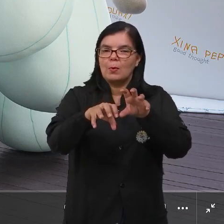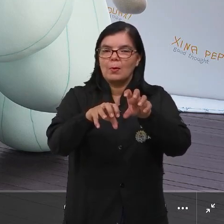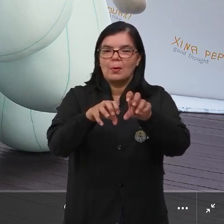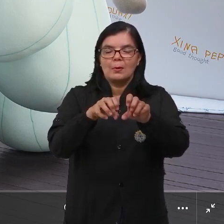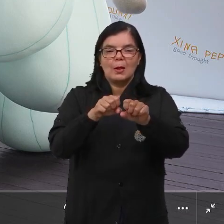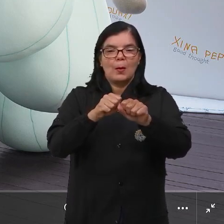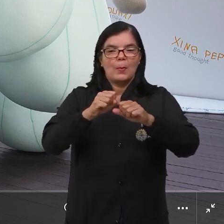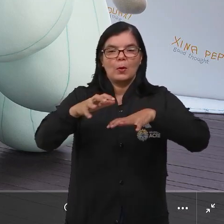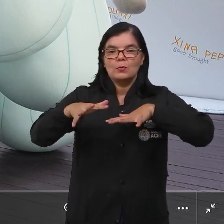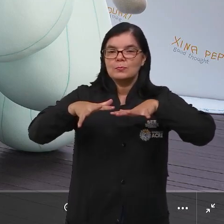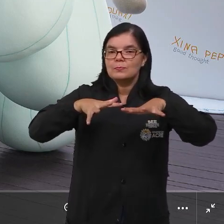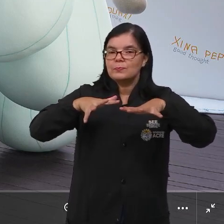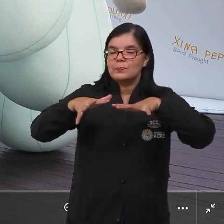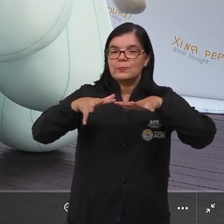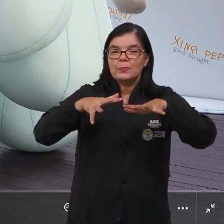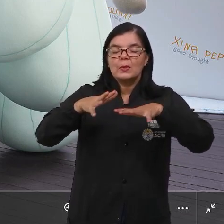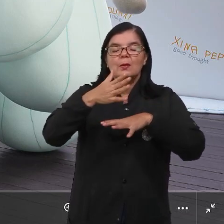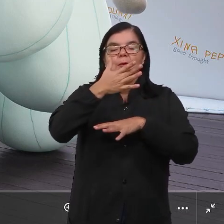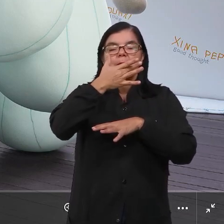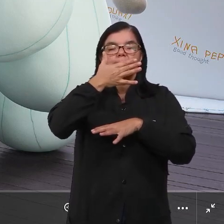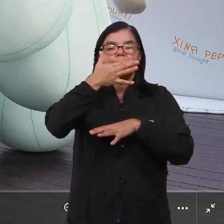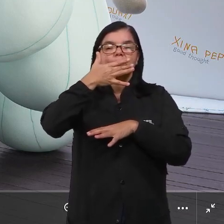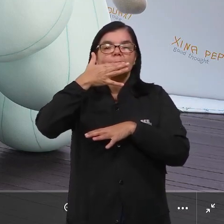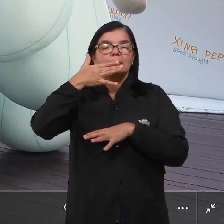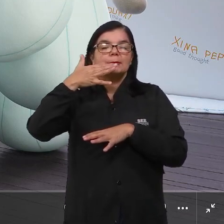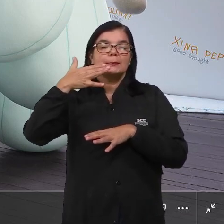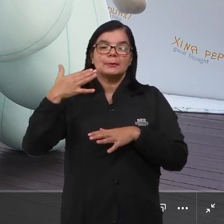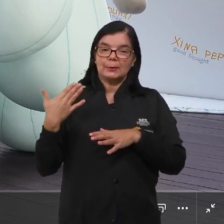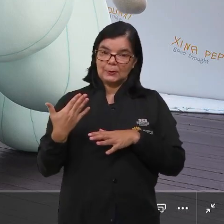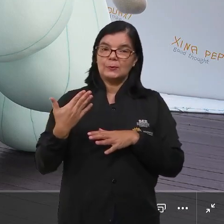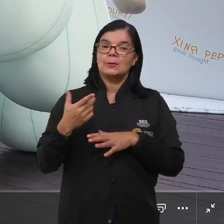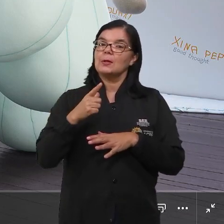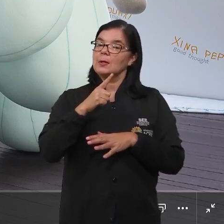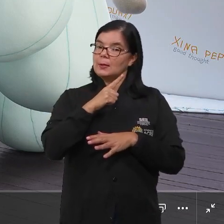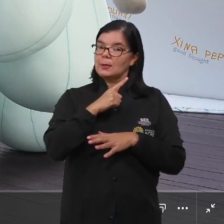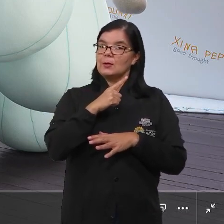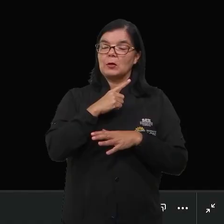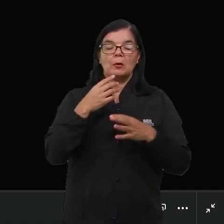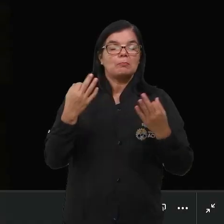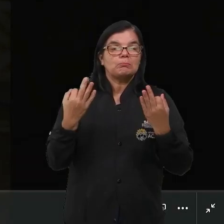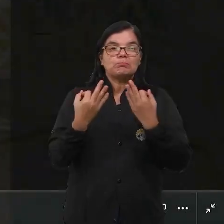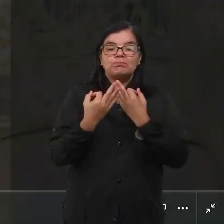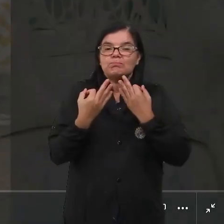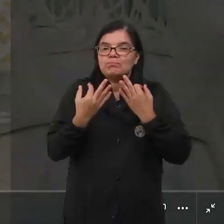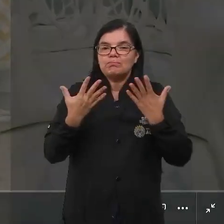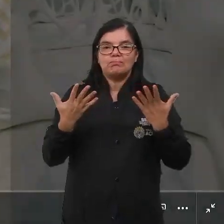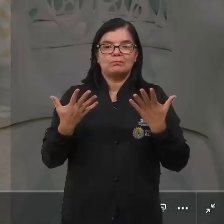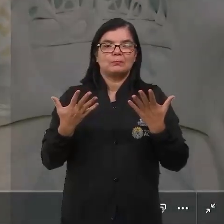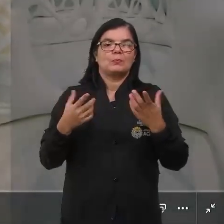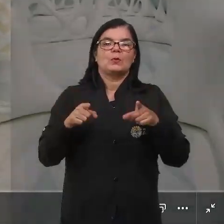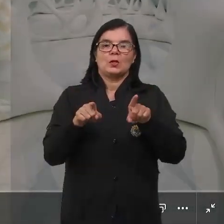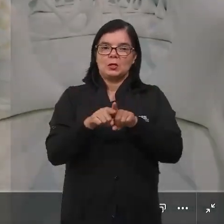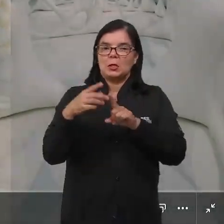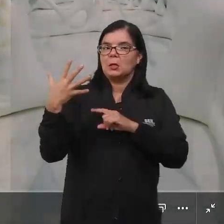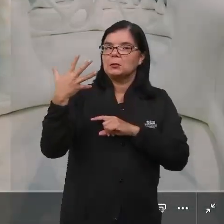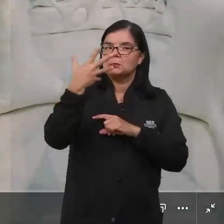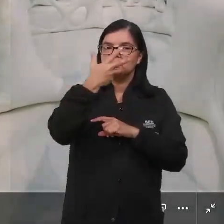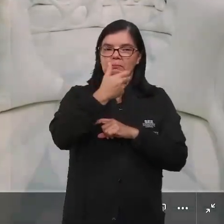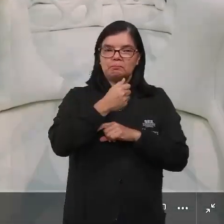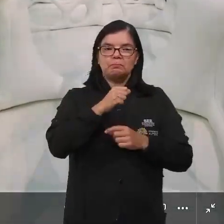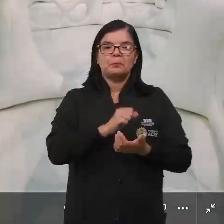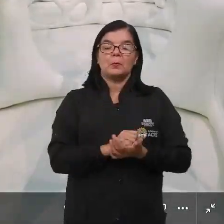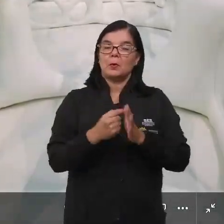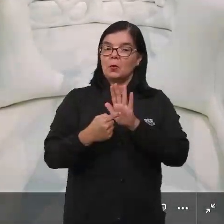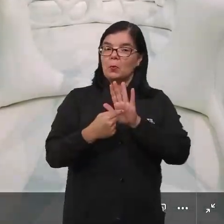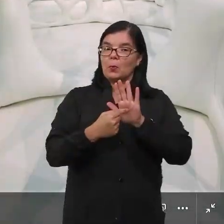pode movimentar, e ela tem cheiro. Então, ela é uma obra incrível, além de muito bonita. E eu